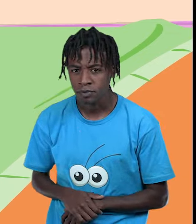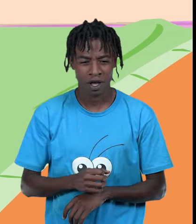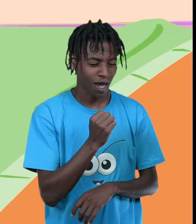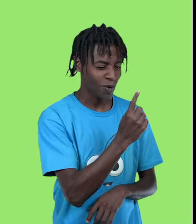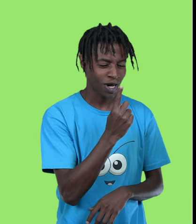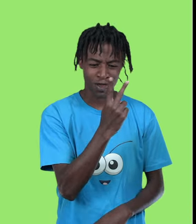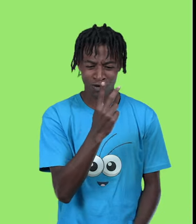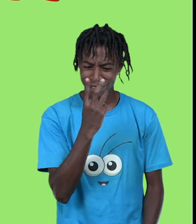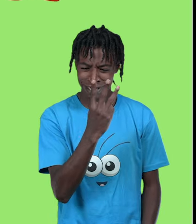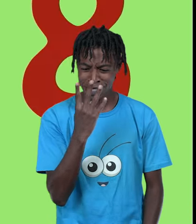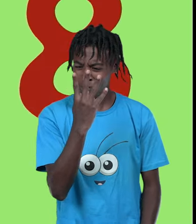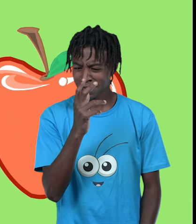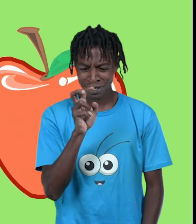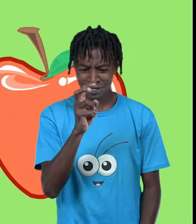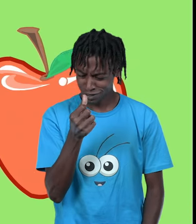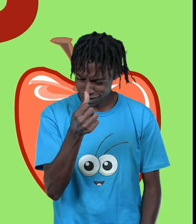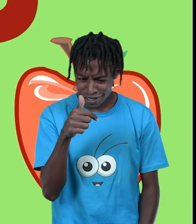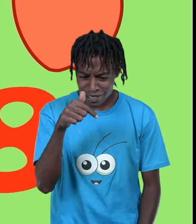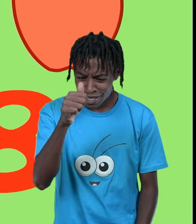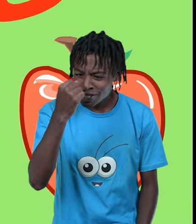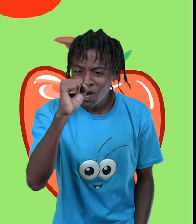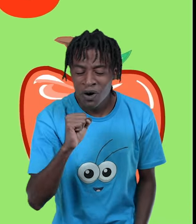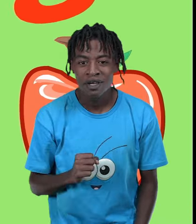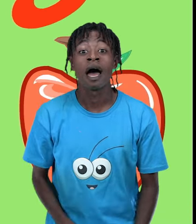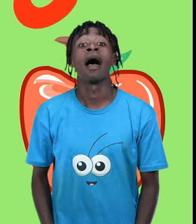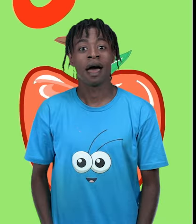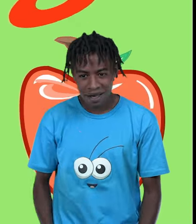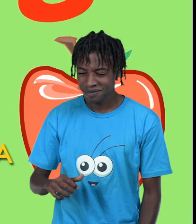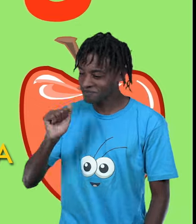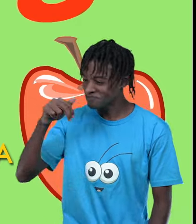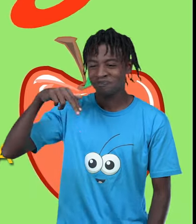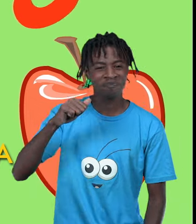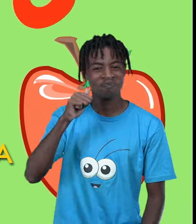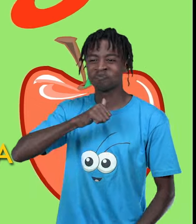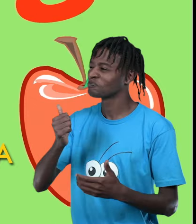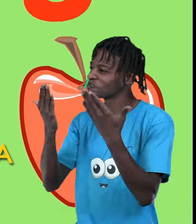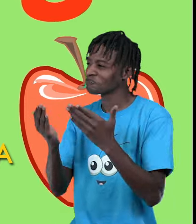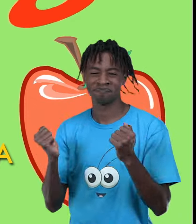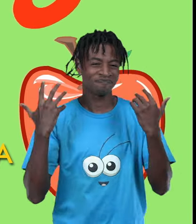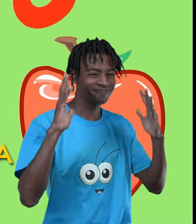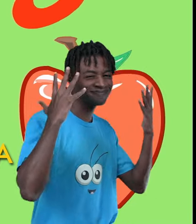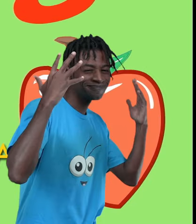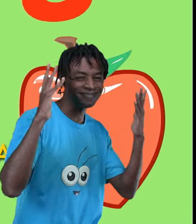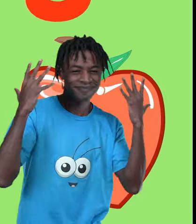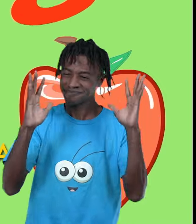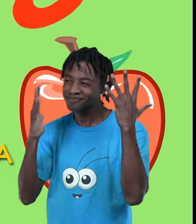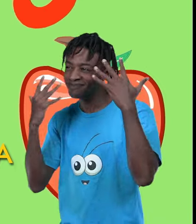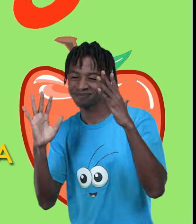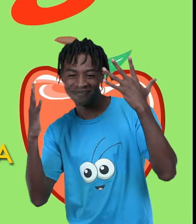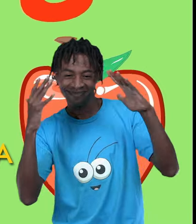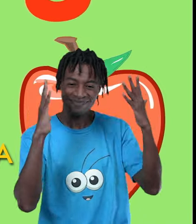Mariana conta oito, é um, é dois, é três, é quatro, é cinco, é seis, é sete, é oito Ana, viva Mariana,